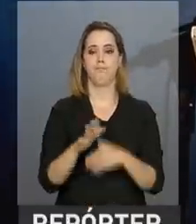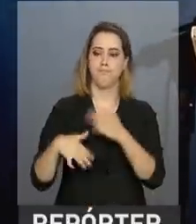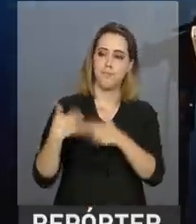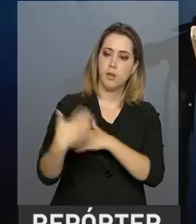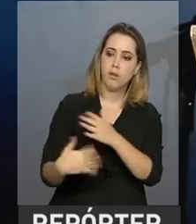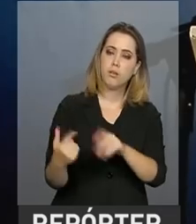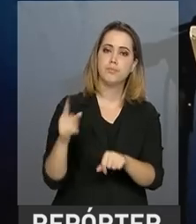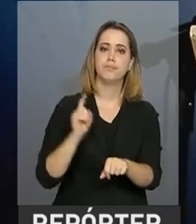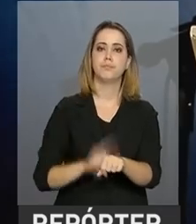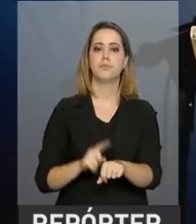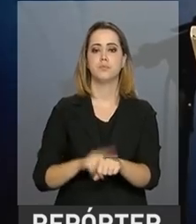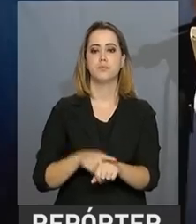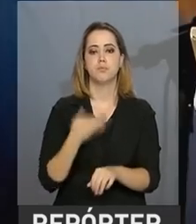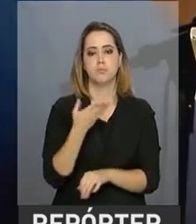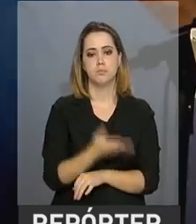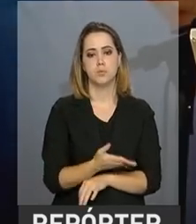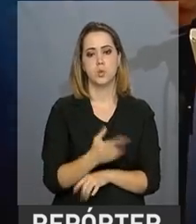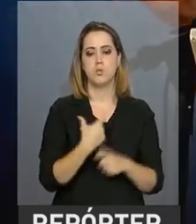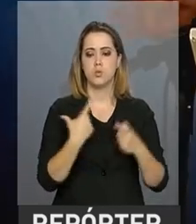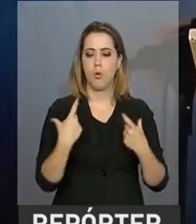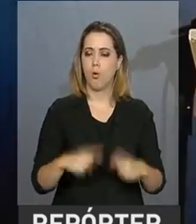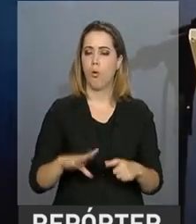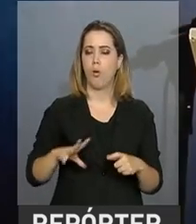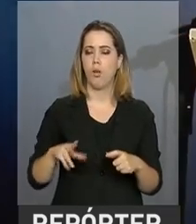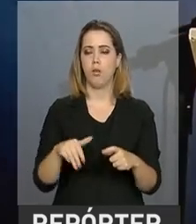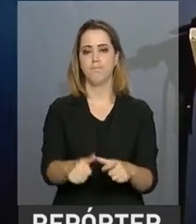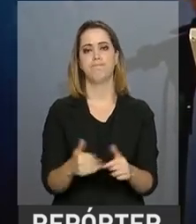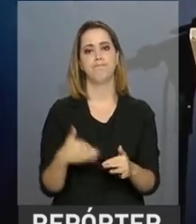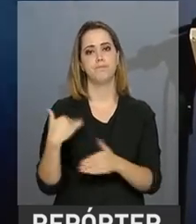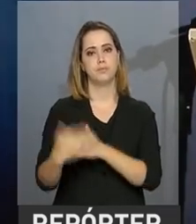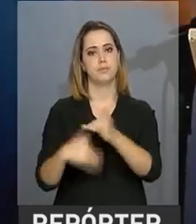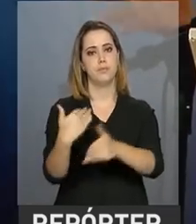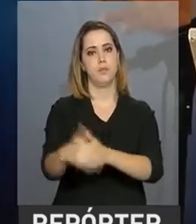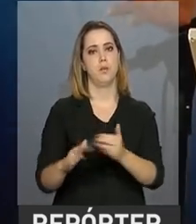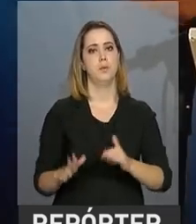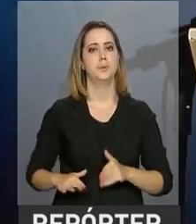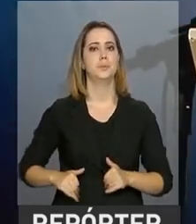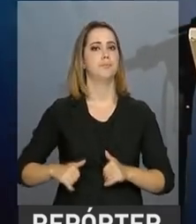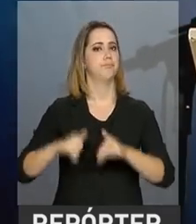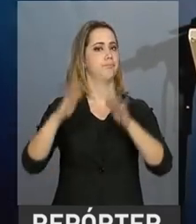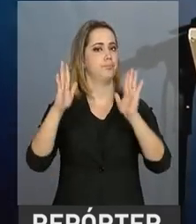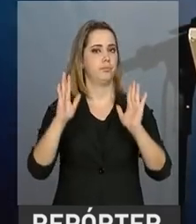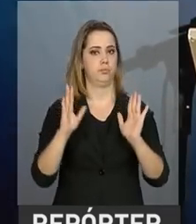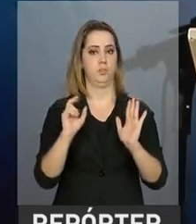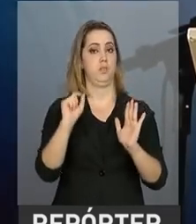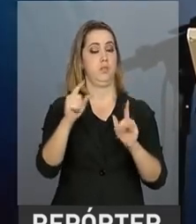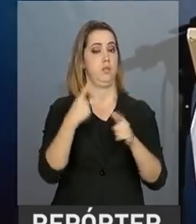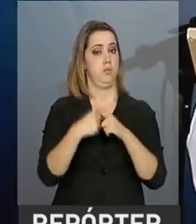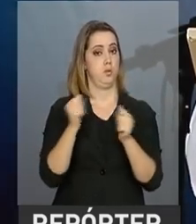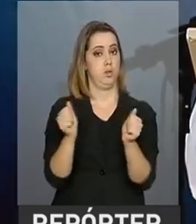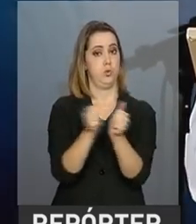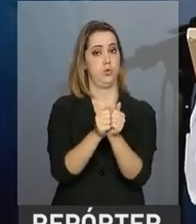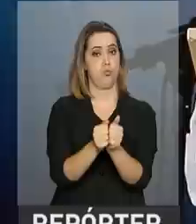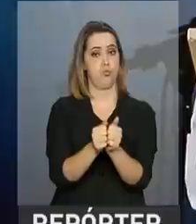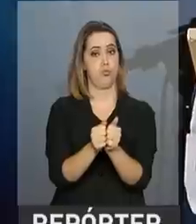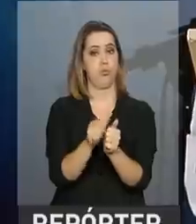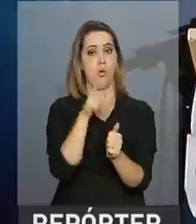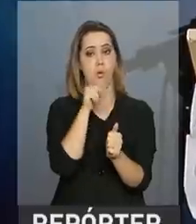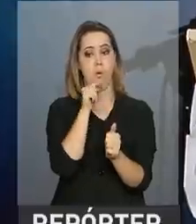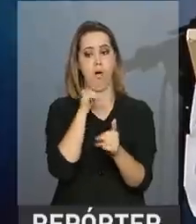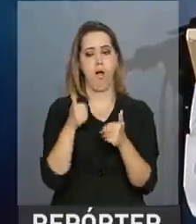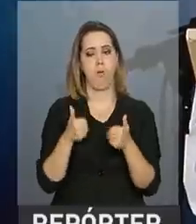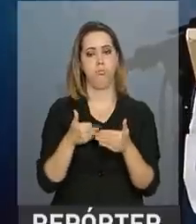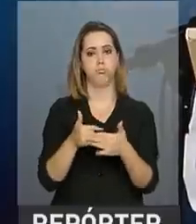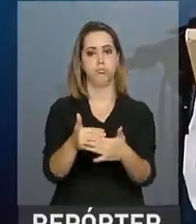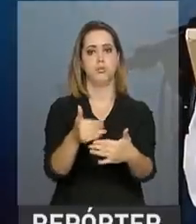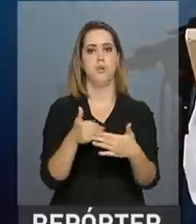tempo, esta região toda se desenvolverá mais ainda. Porque ao lado dela, como disse o prefeito, como disse